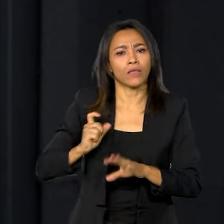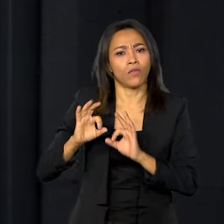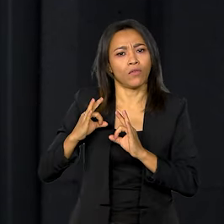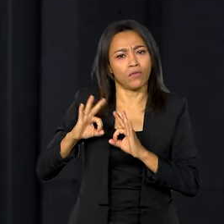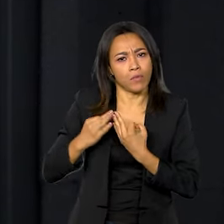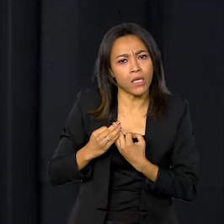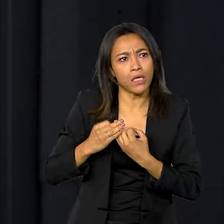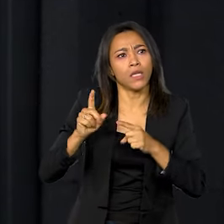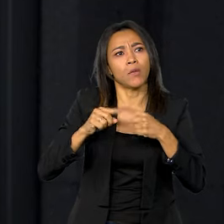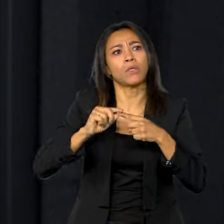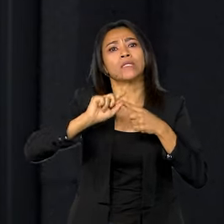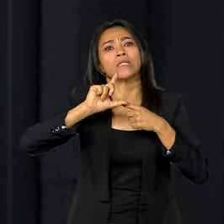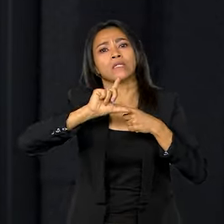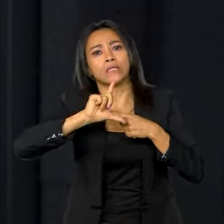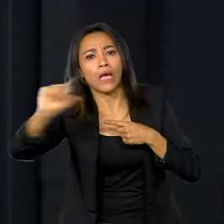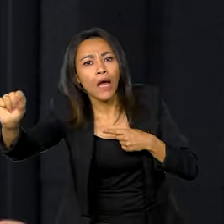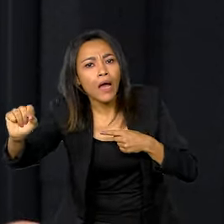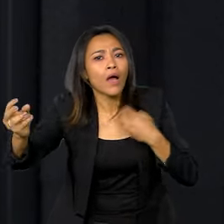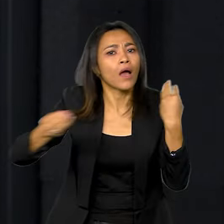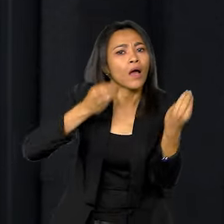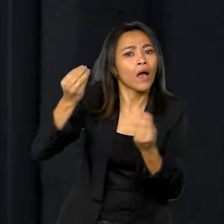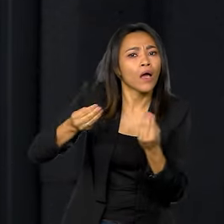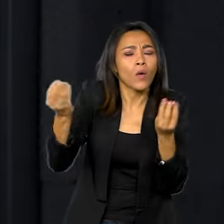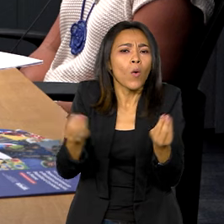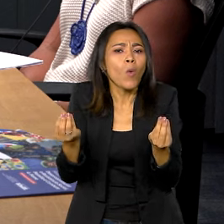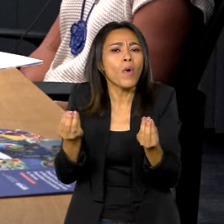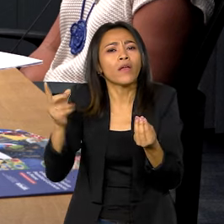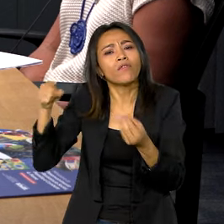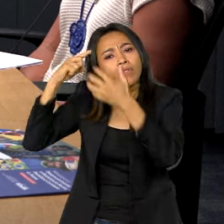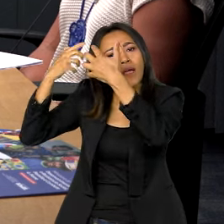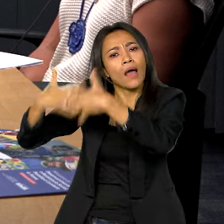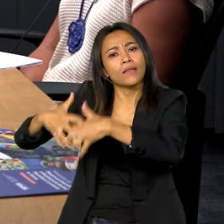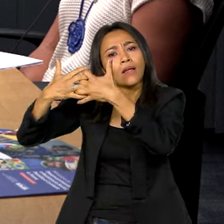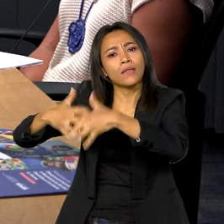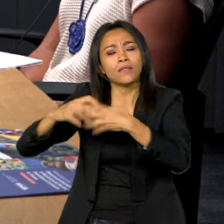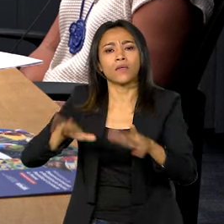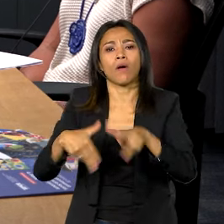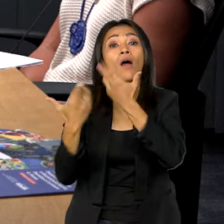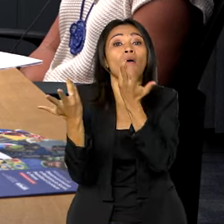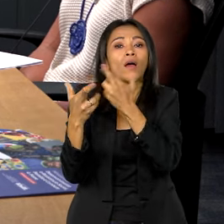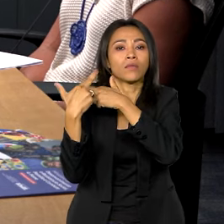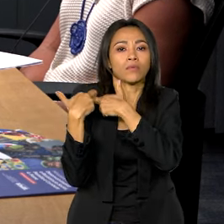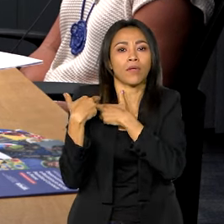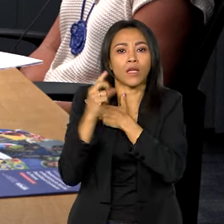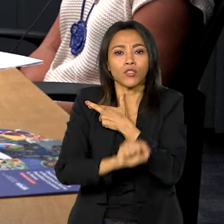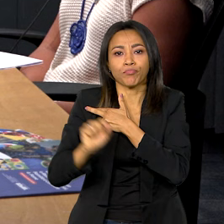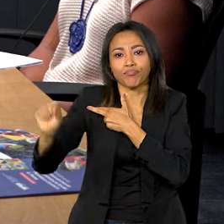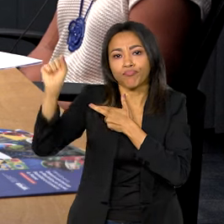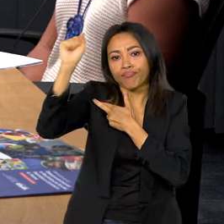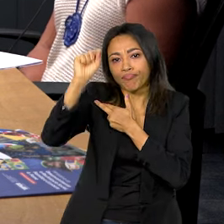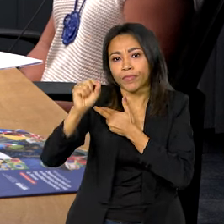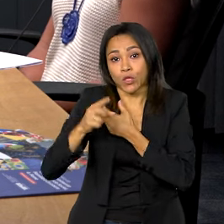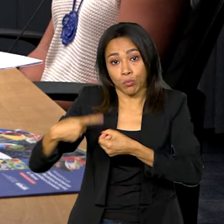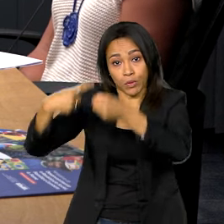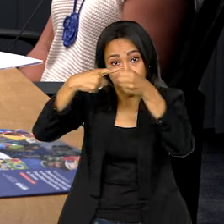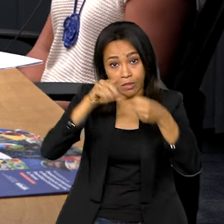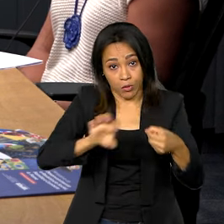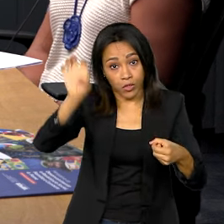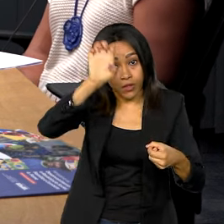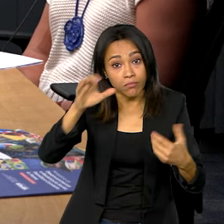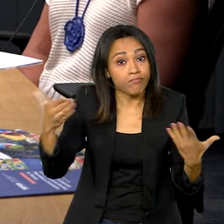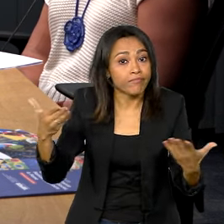programa Bolsa Família como é que a sen a senhora Analisa isso e qual o papel dos estados e municípios nesse processo